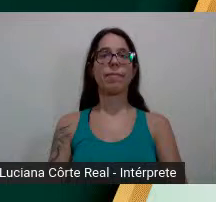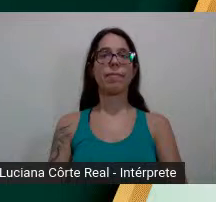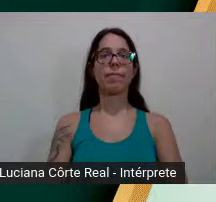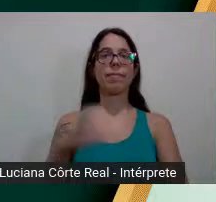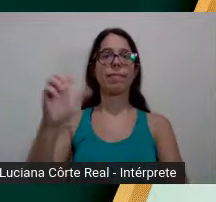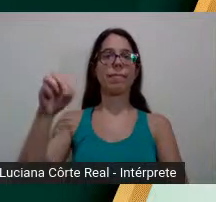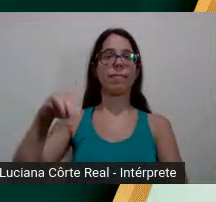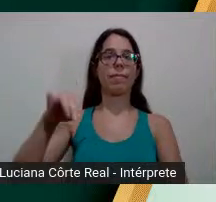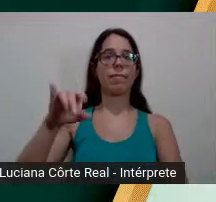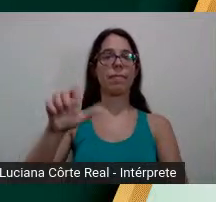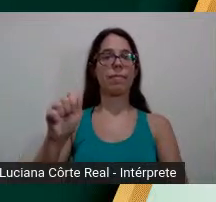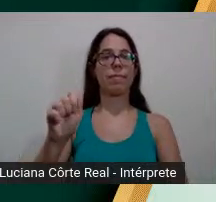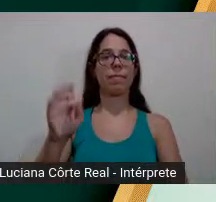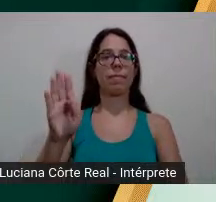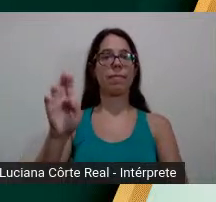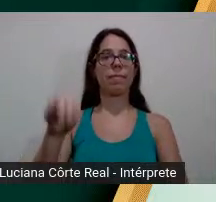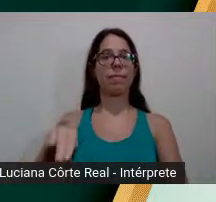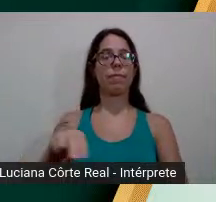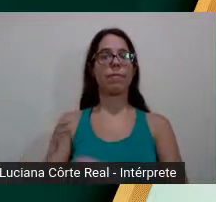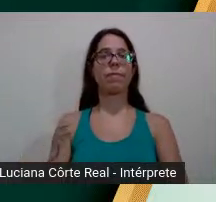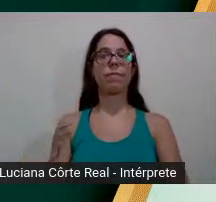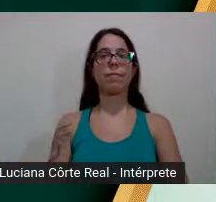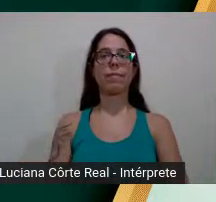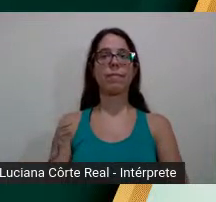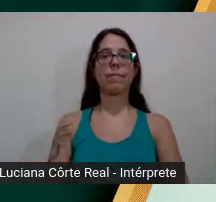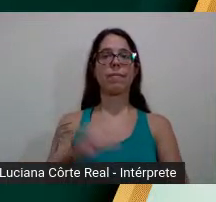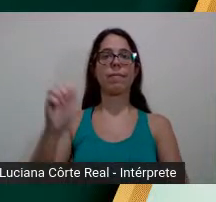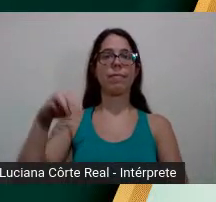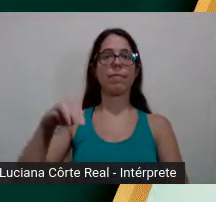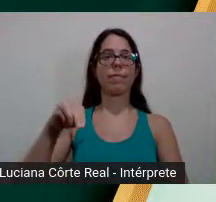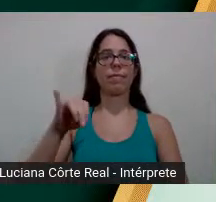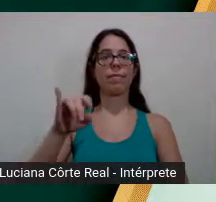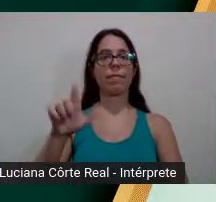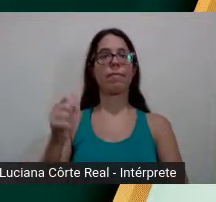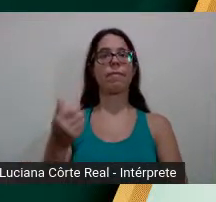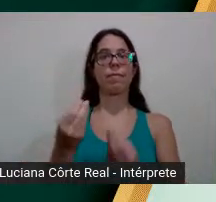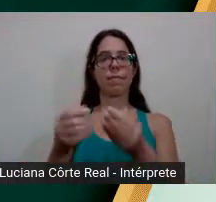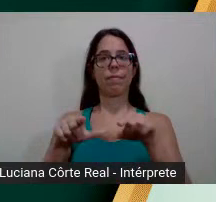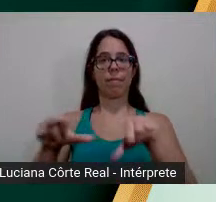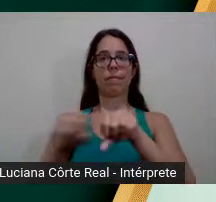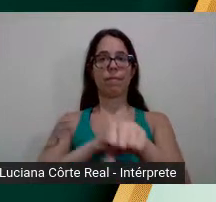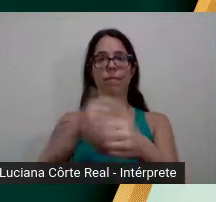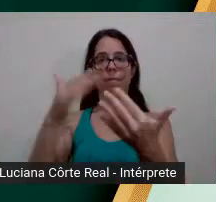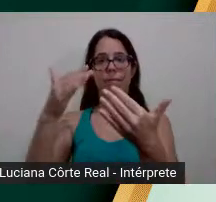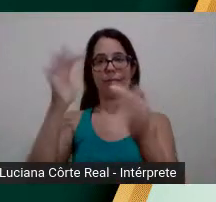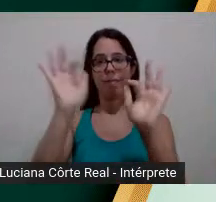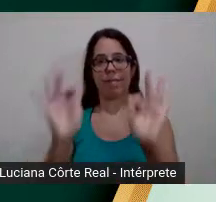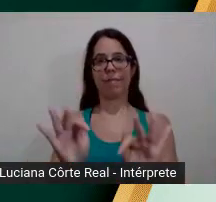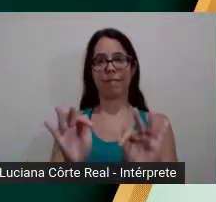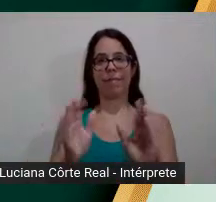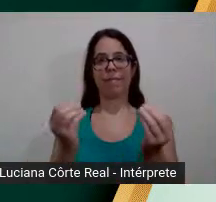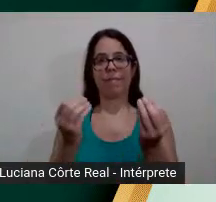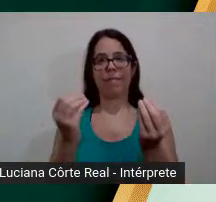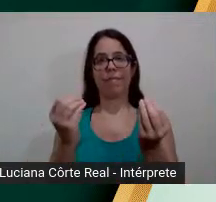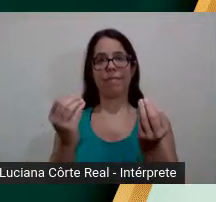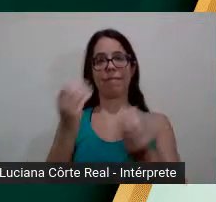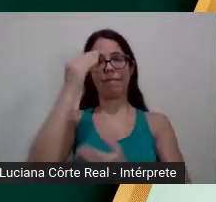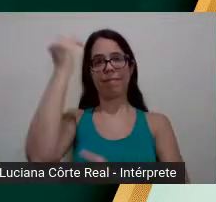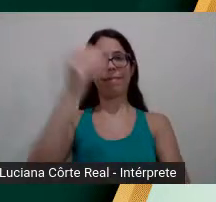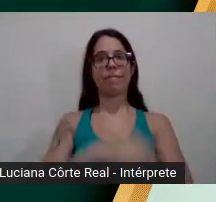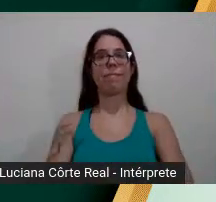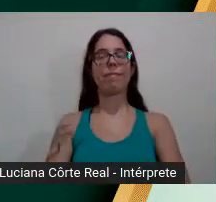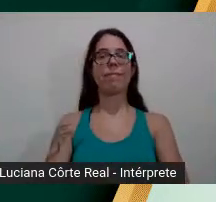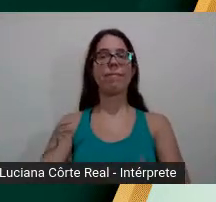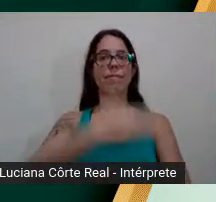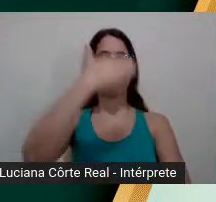Camila Brum Pradebon. Camila, confiro-te o grau. Parabéns, felicidades, muito sucesso.